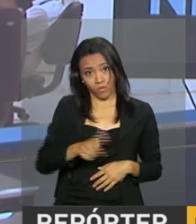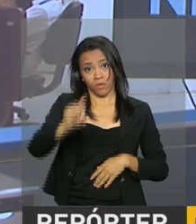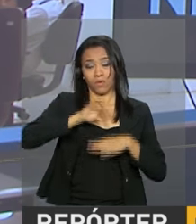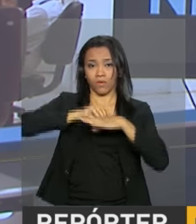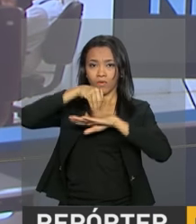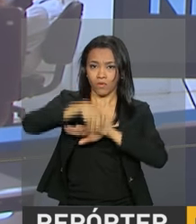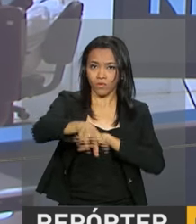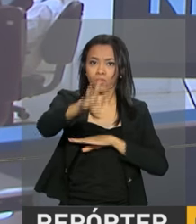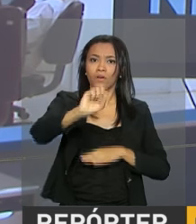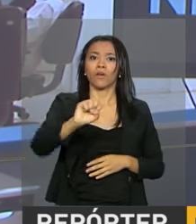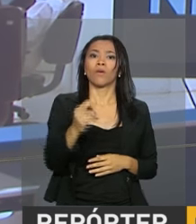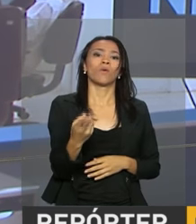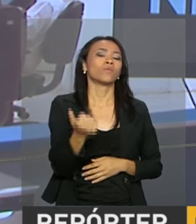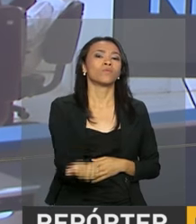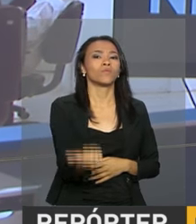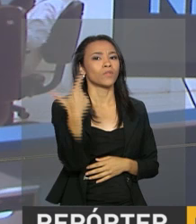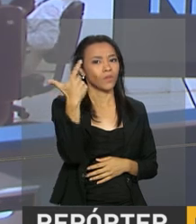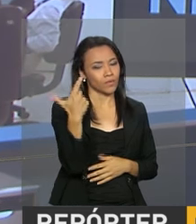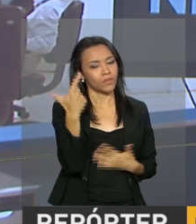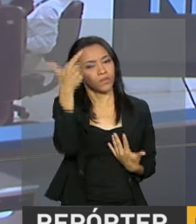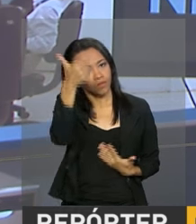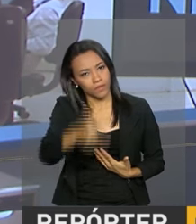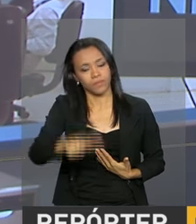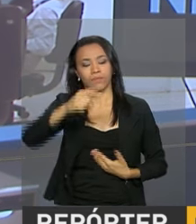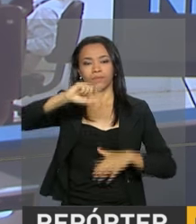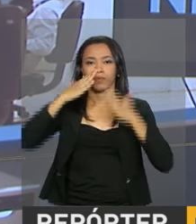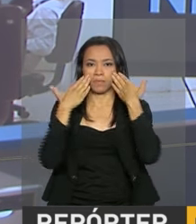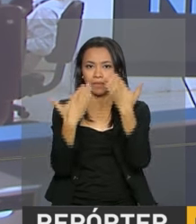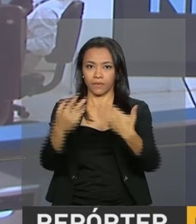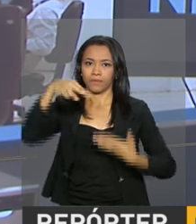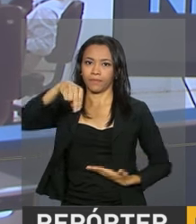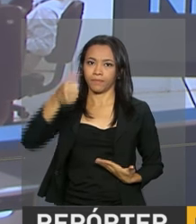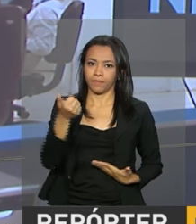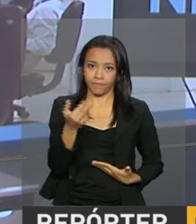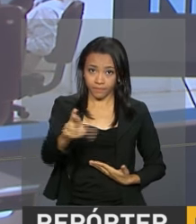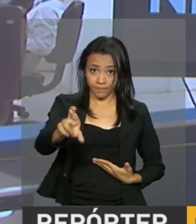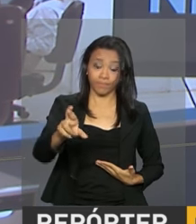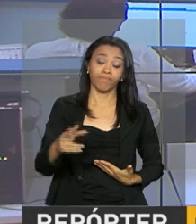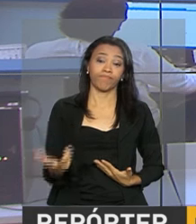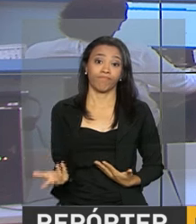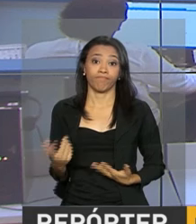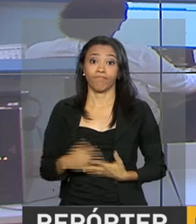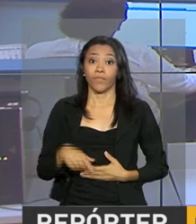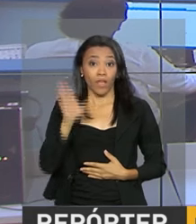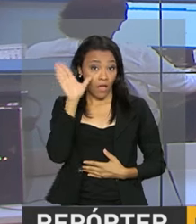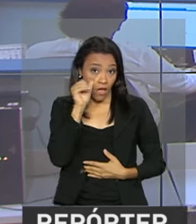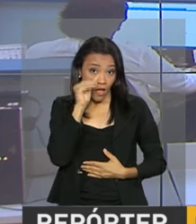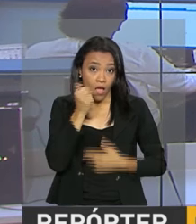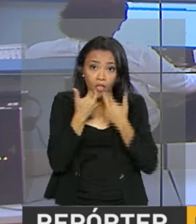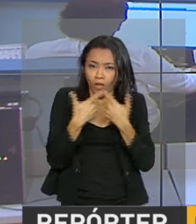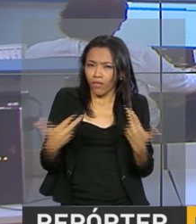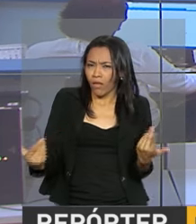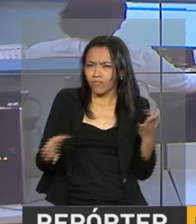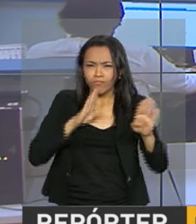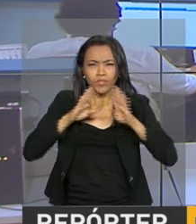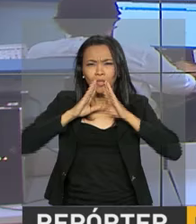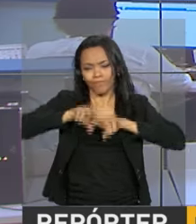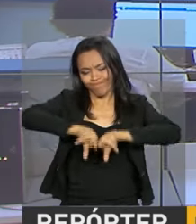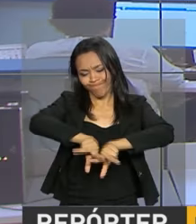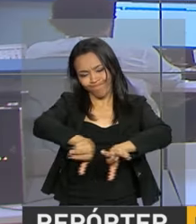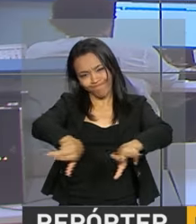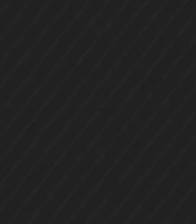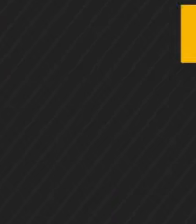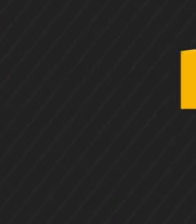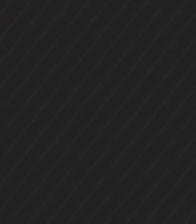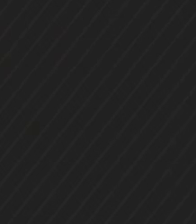informações ou ao meio-dia na próxima edição do repórter nbr acompanhe também as novidades em nossas